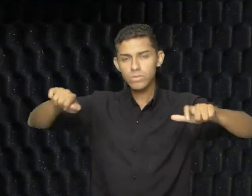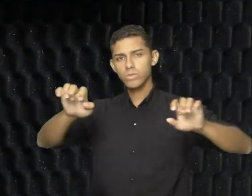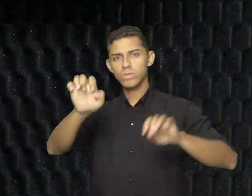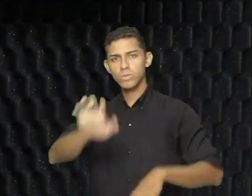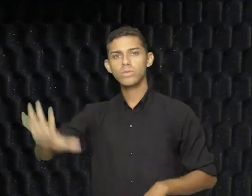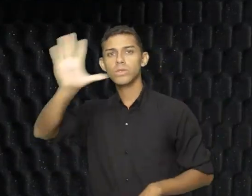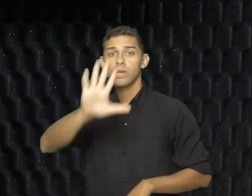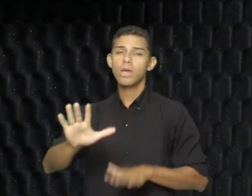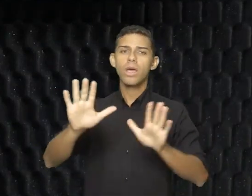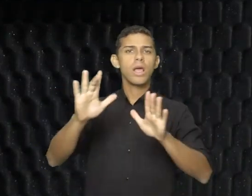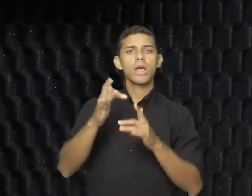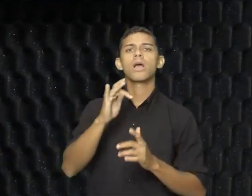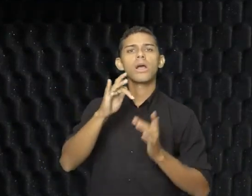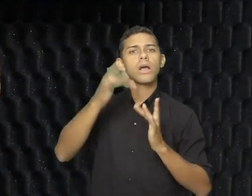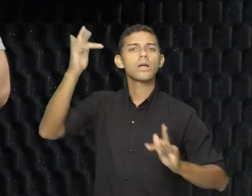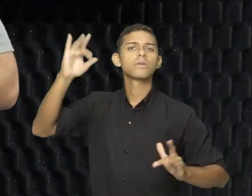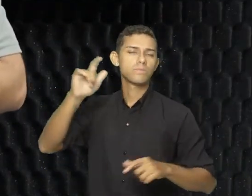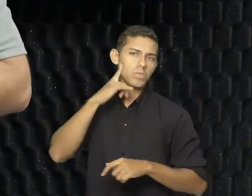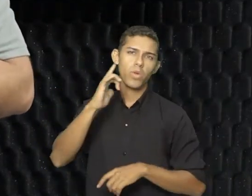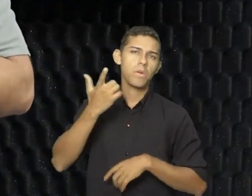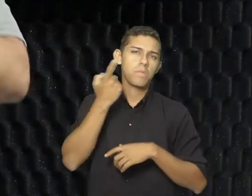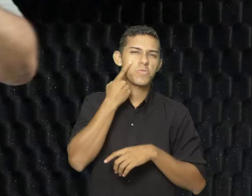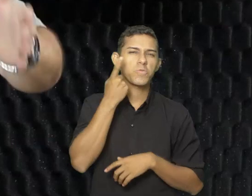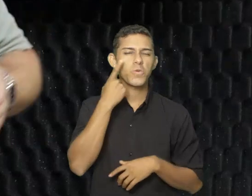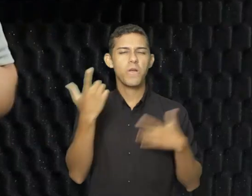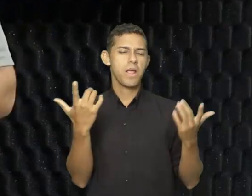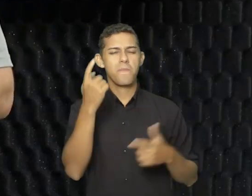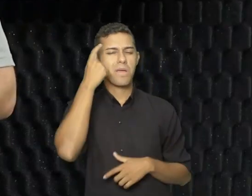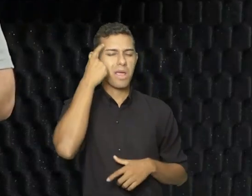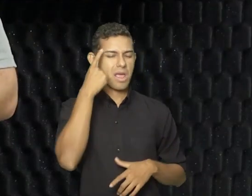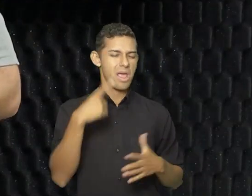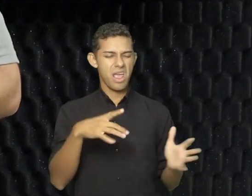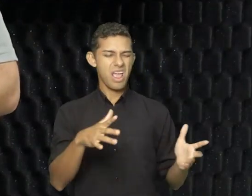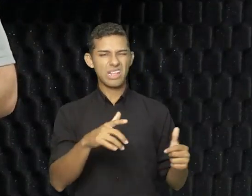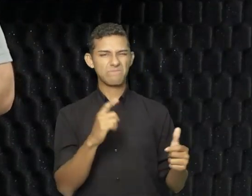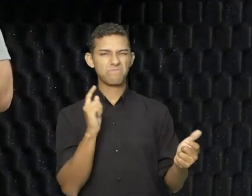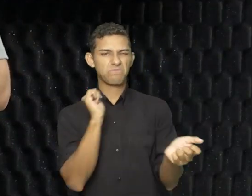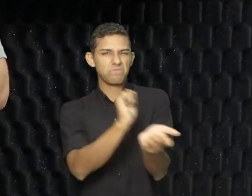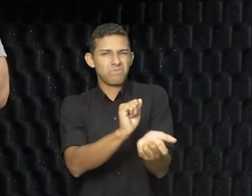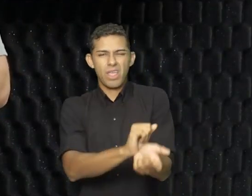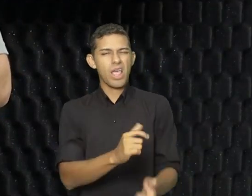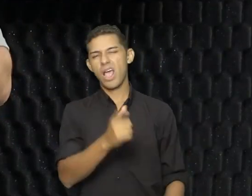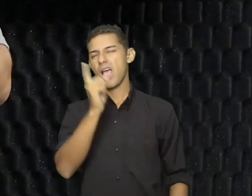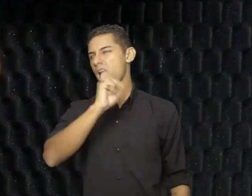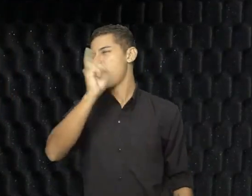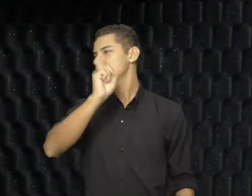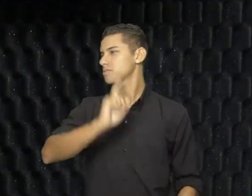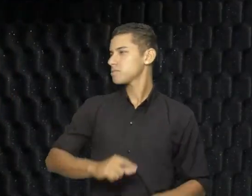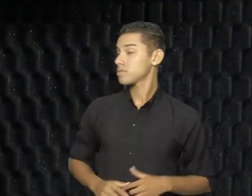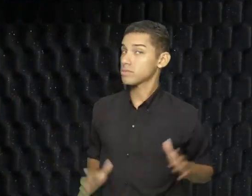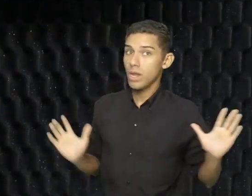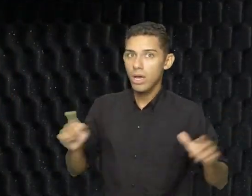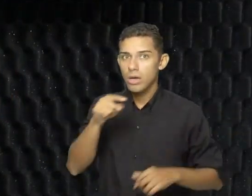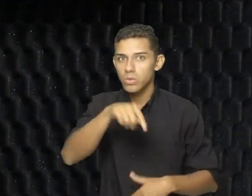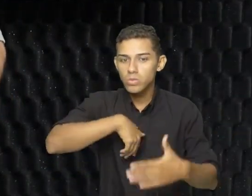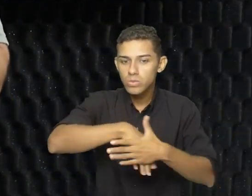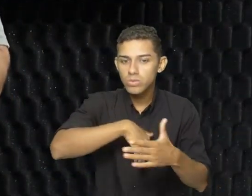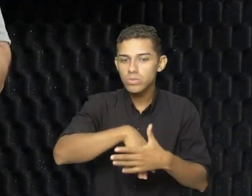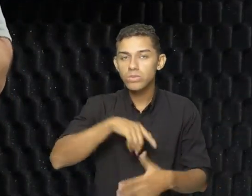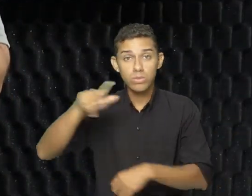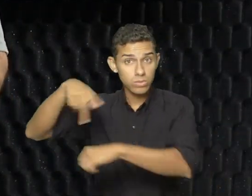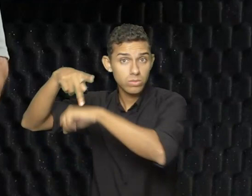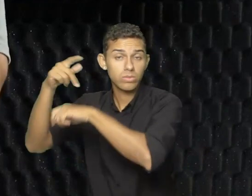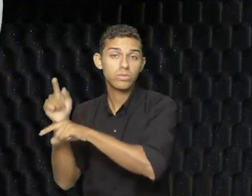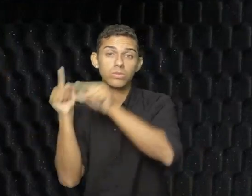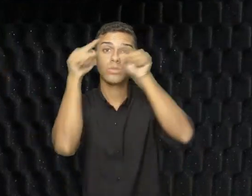europeus, isso é clássico, tanto que muita gente duvidou que as pessoas envolvidas fossem punidas. Mas veja, o Vinícius Júnior saiu do seu país